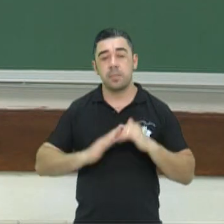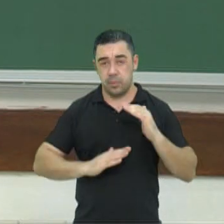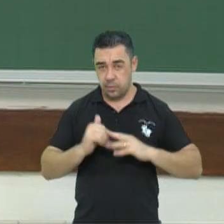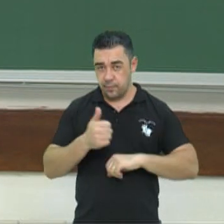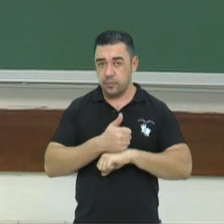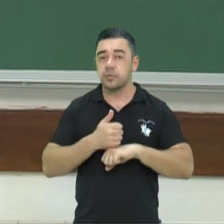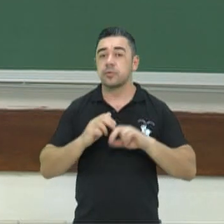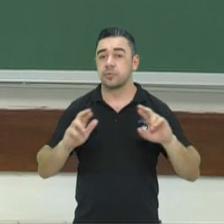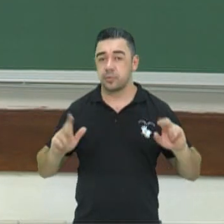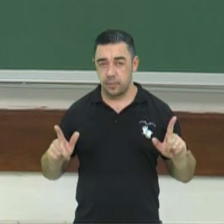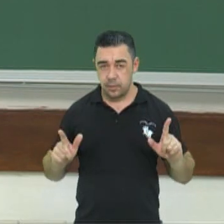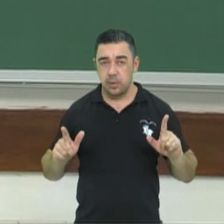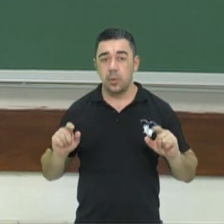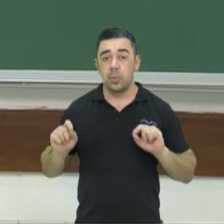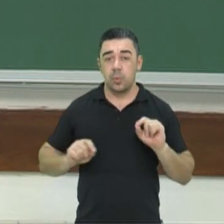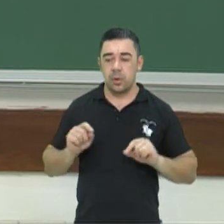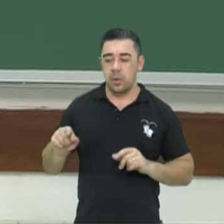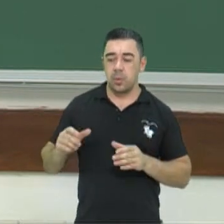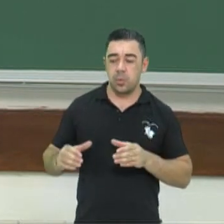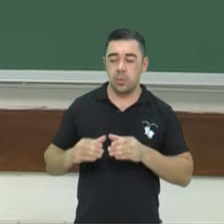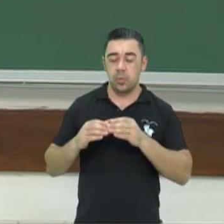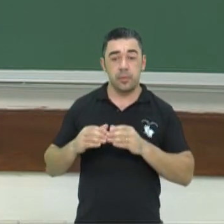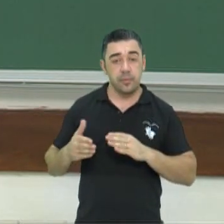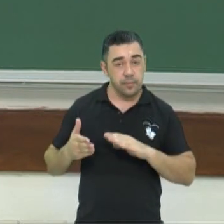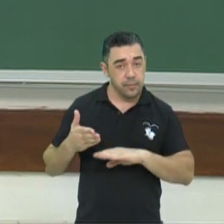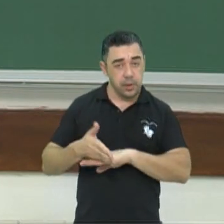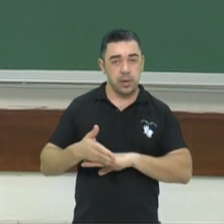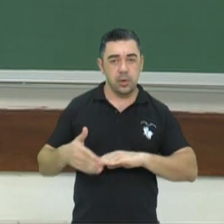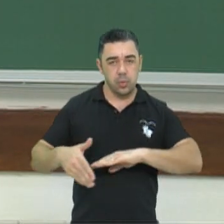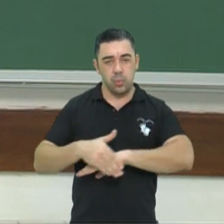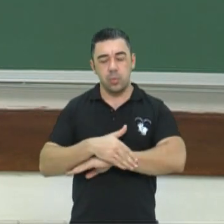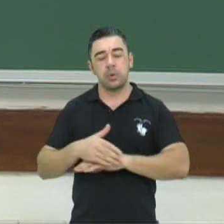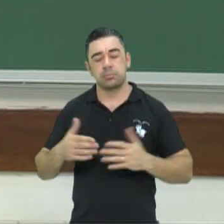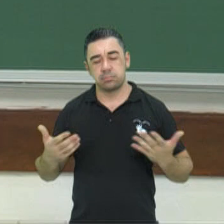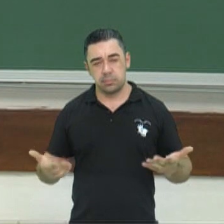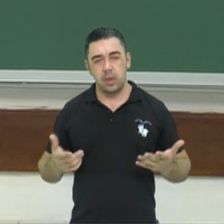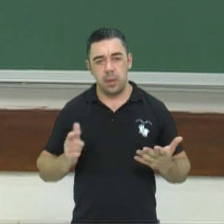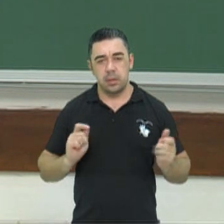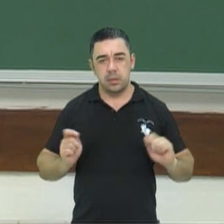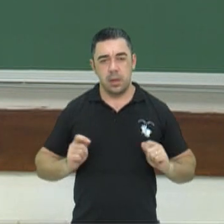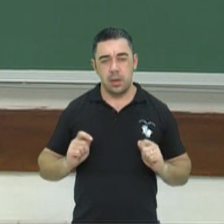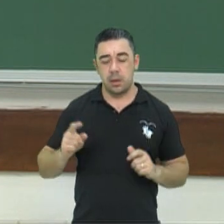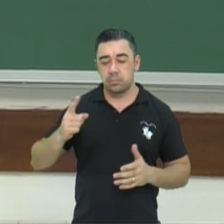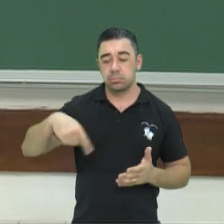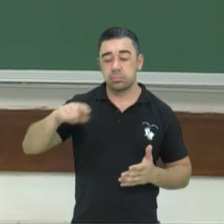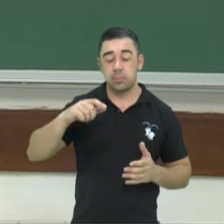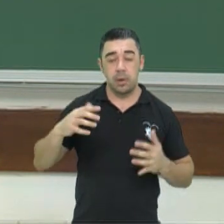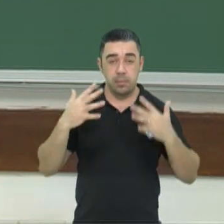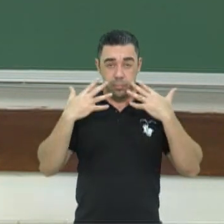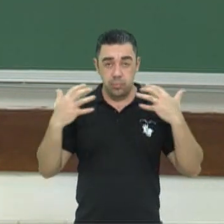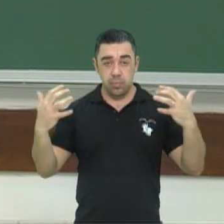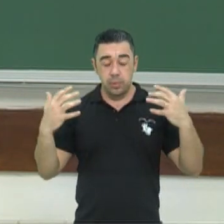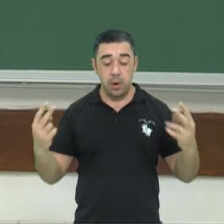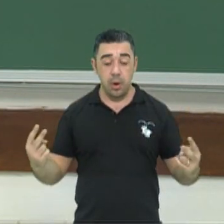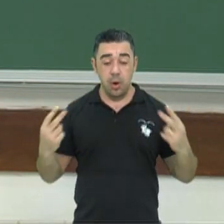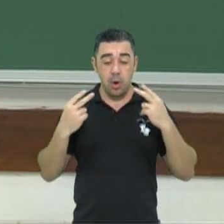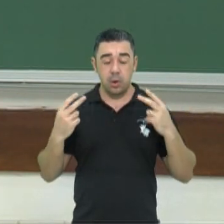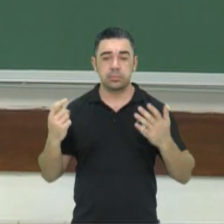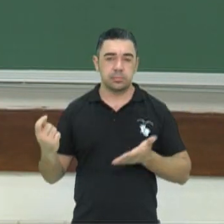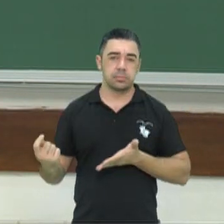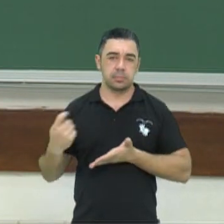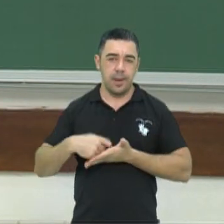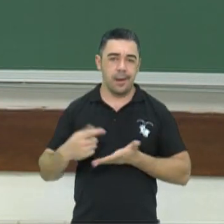profissão diferente, onde os artistas vão para a rua e eles esperam um retorno do seu público, né?